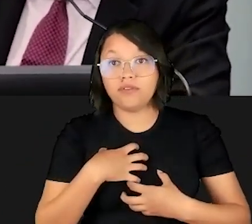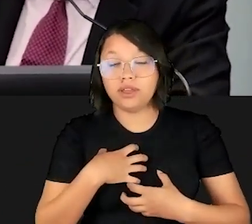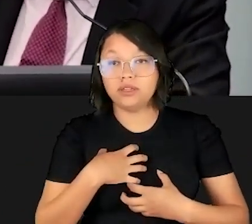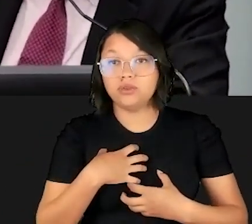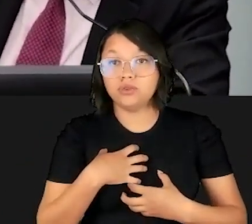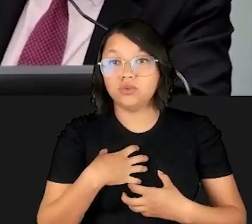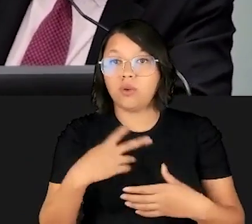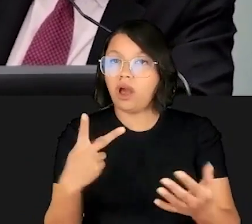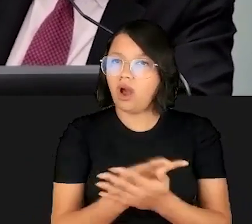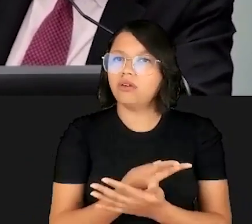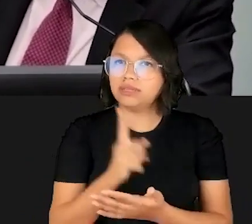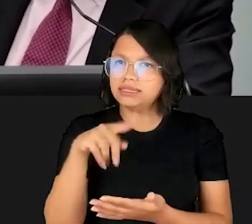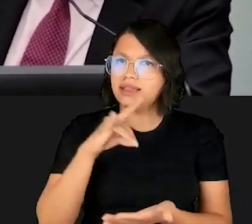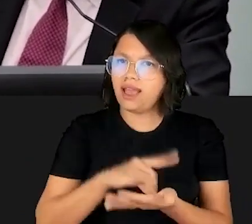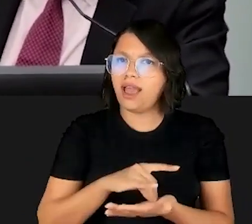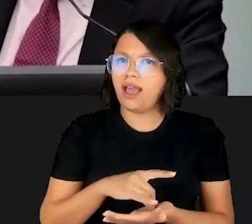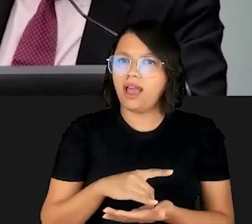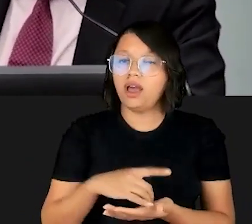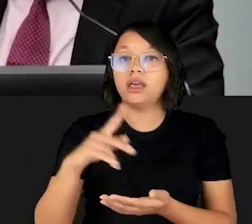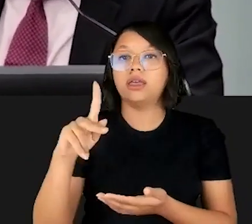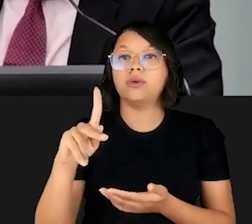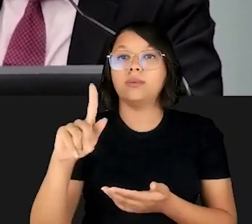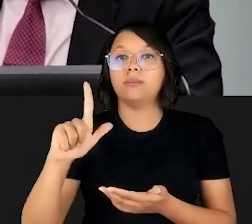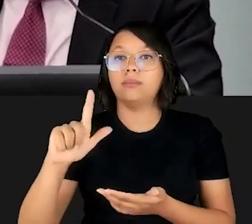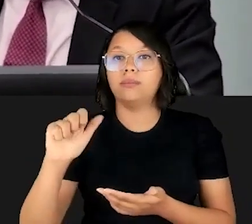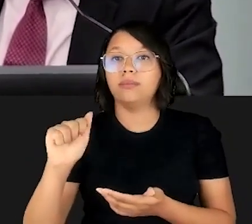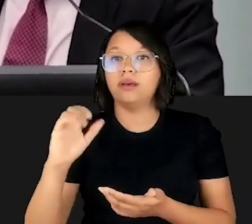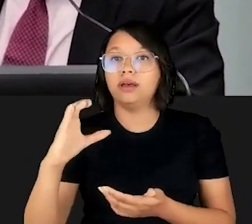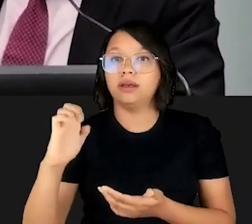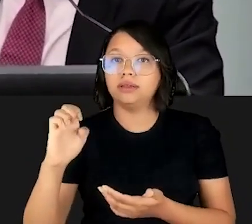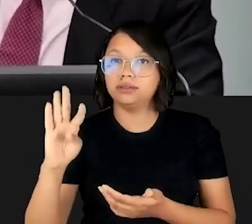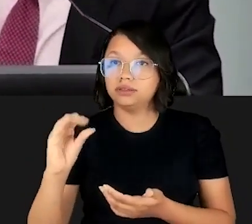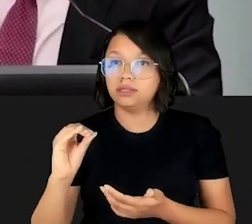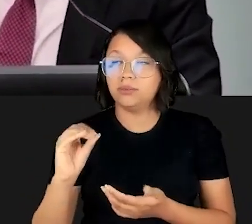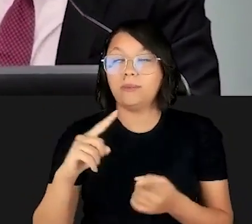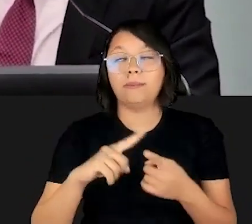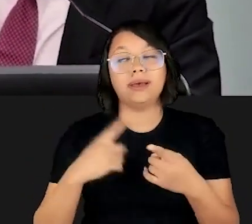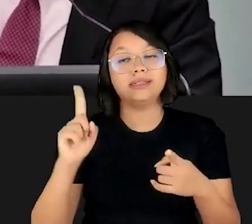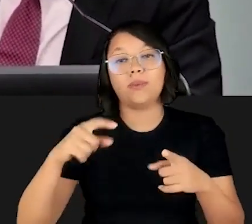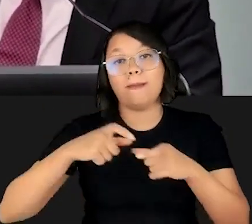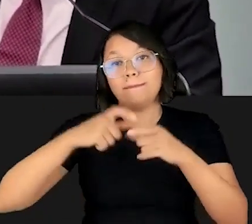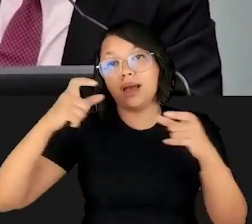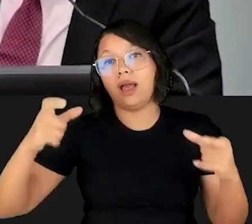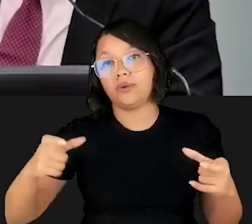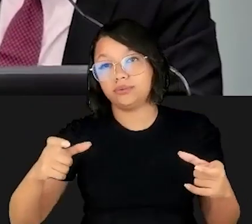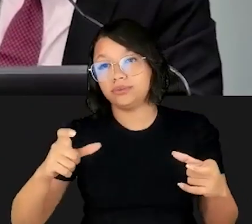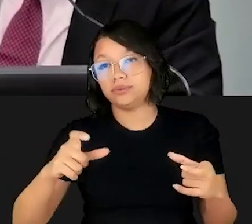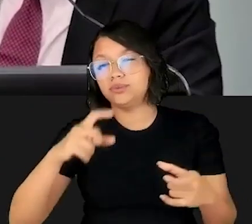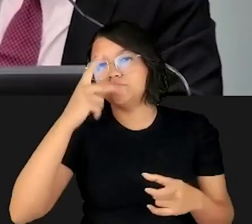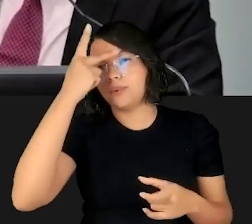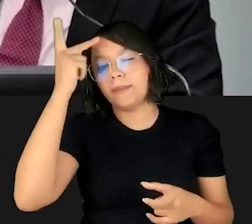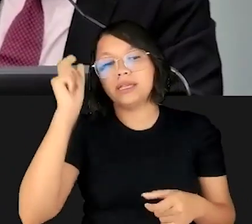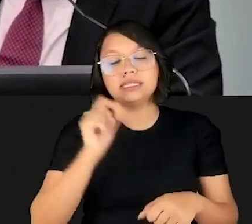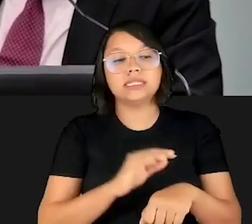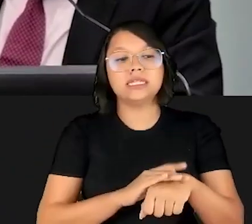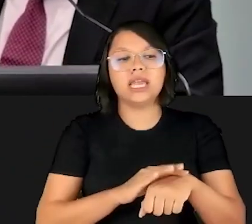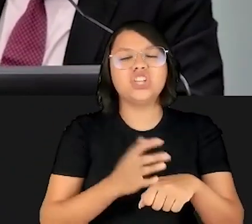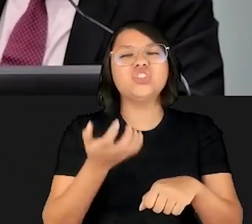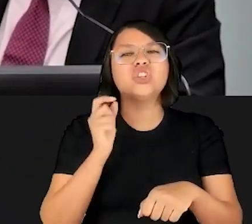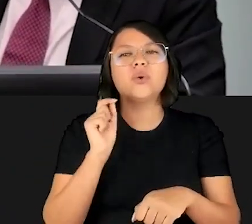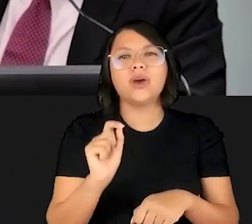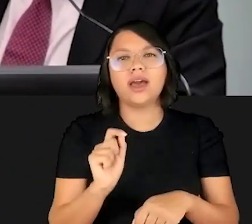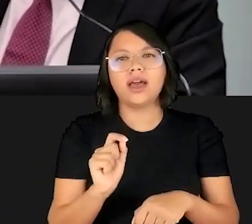real, mas não, infelizmente não é comum, né? E o que o paciente quer? O paciente quer a cura, quer viver mais tempo, quer viver